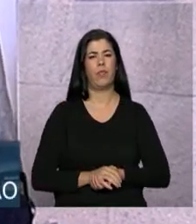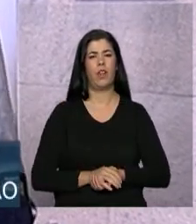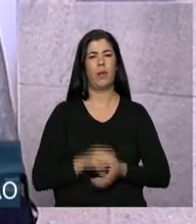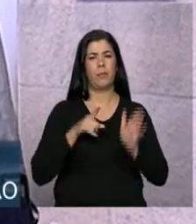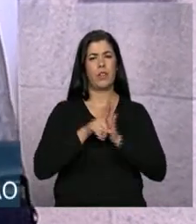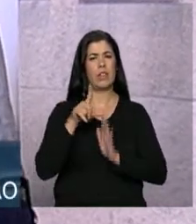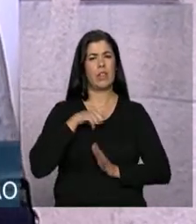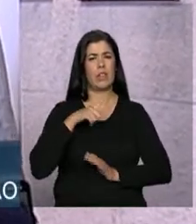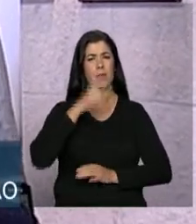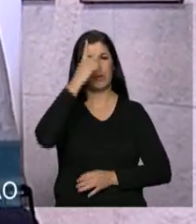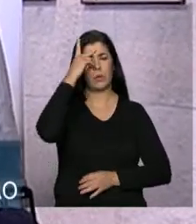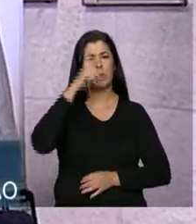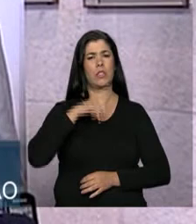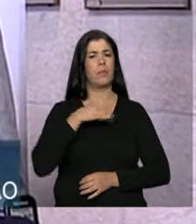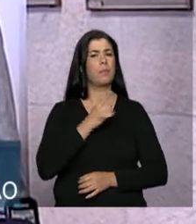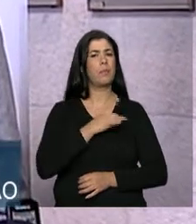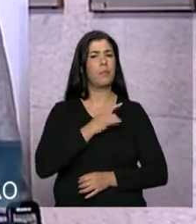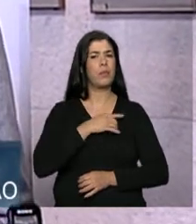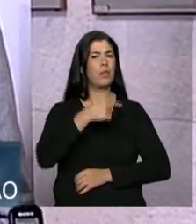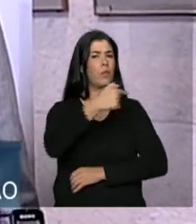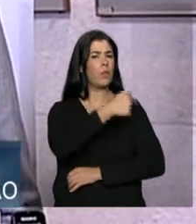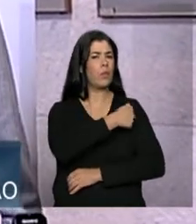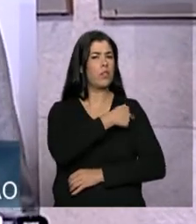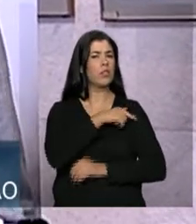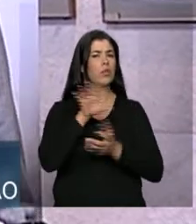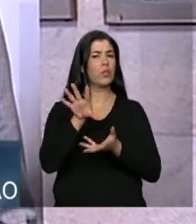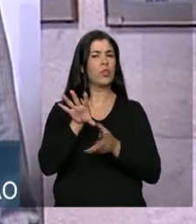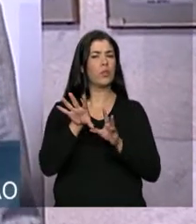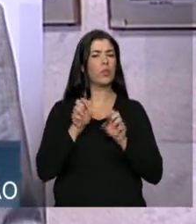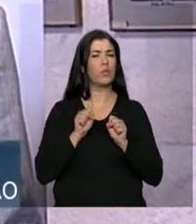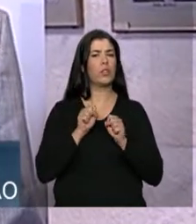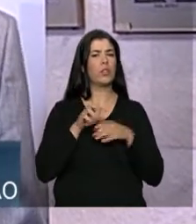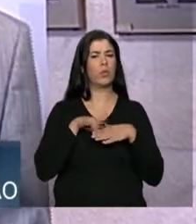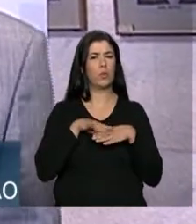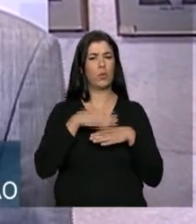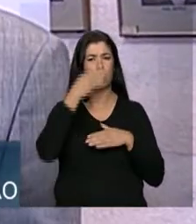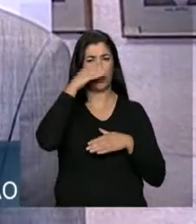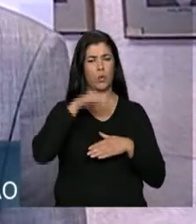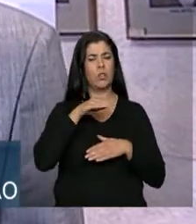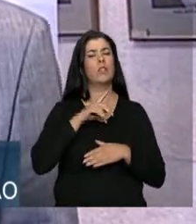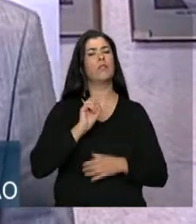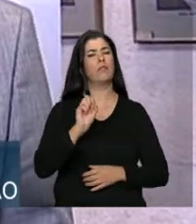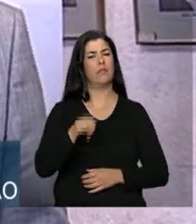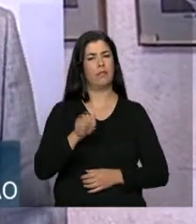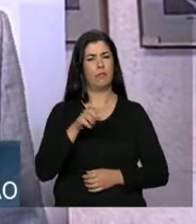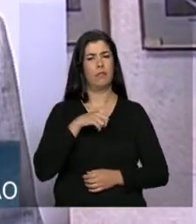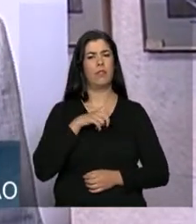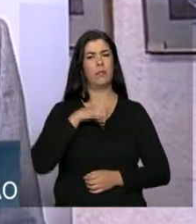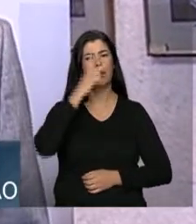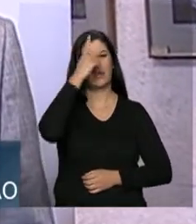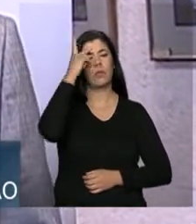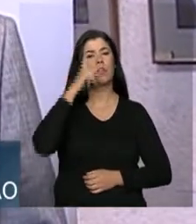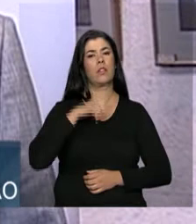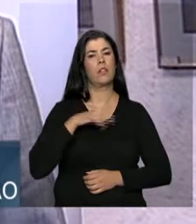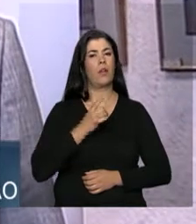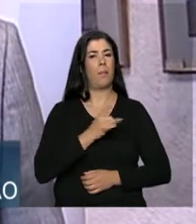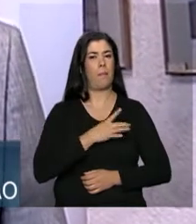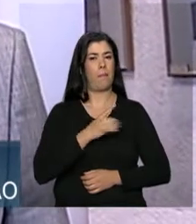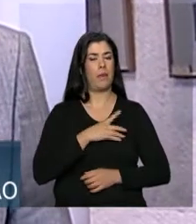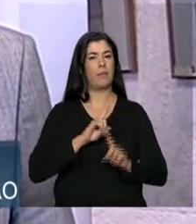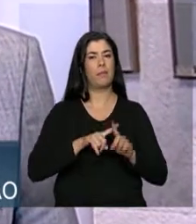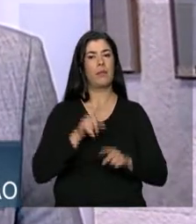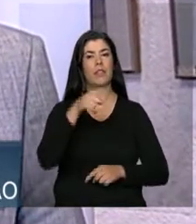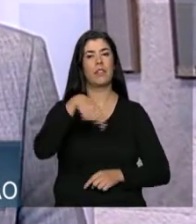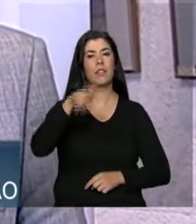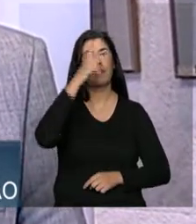existe aquele mito de que, ah, eu tomo a vacina, fico doente? É. Tem muita gente que tem medo, mas é fundamental entender que, a não ser as pessoas